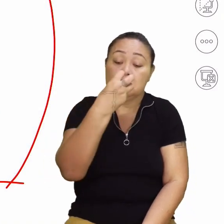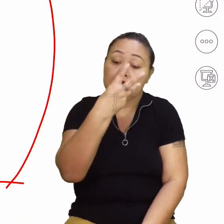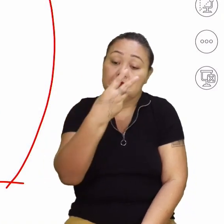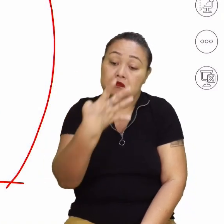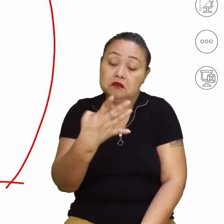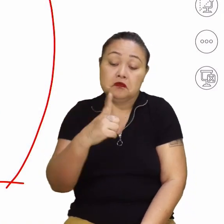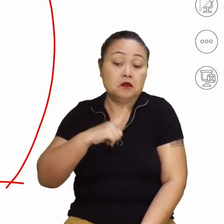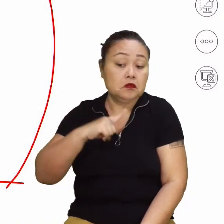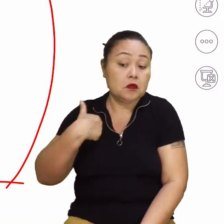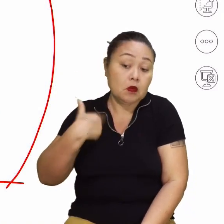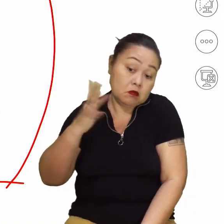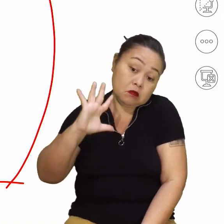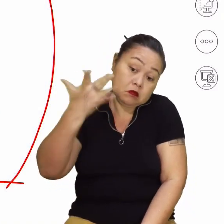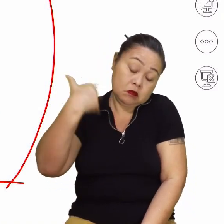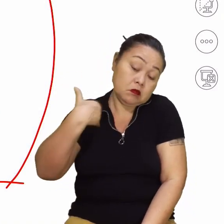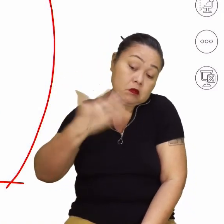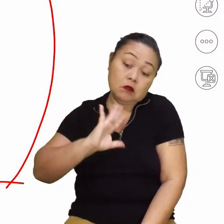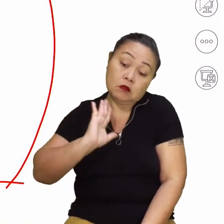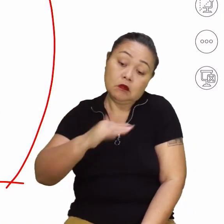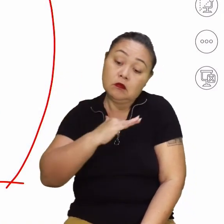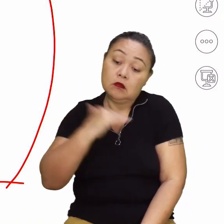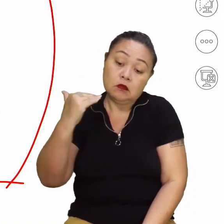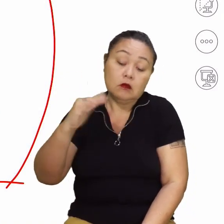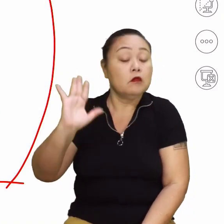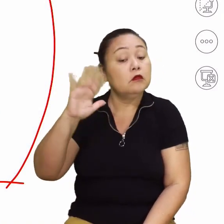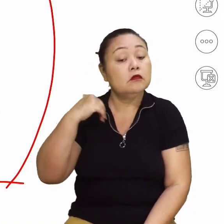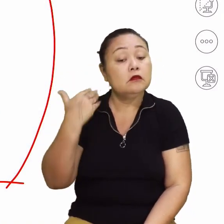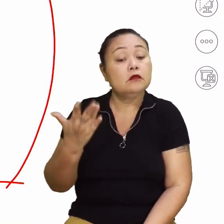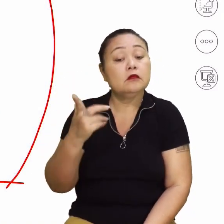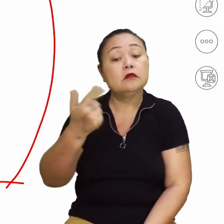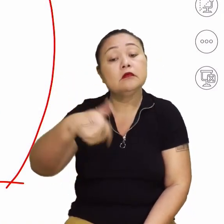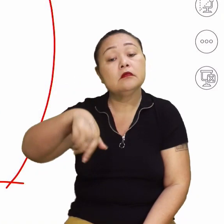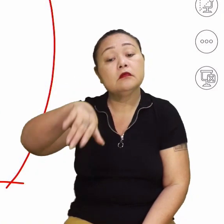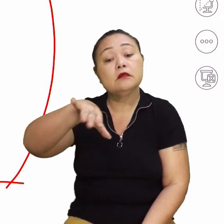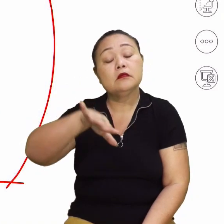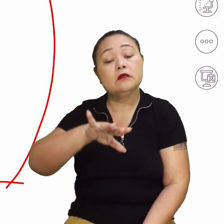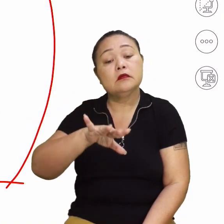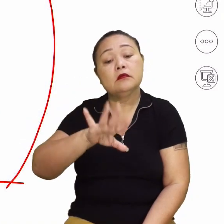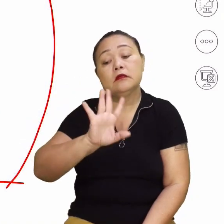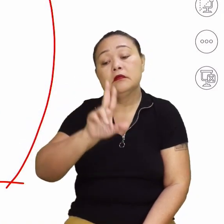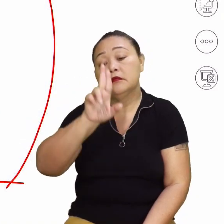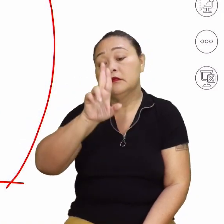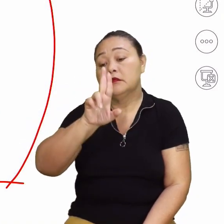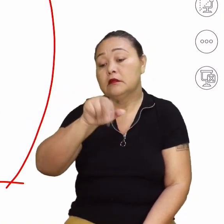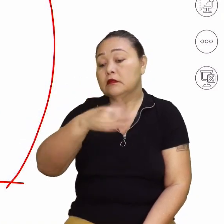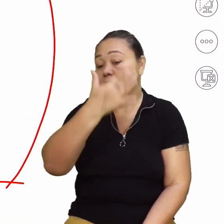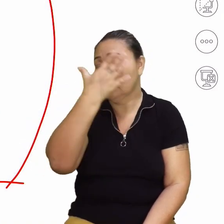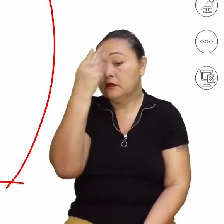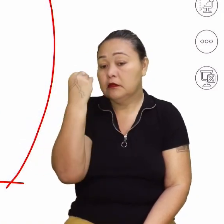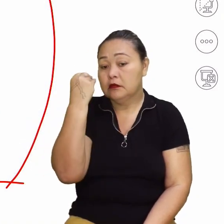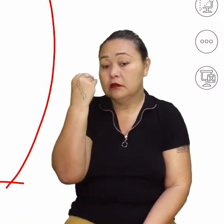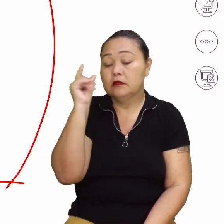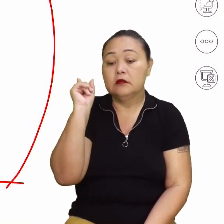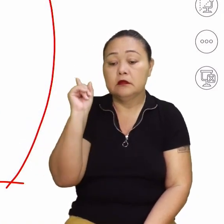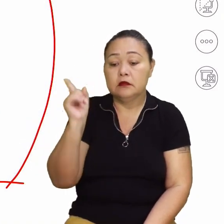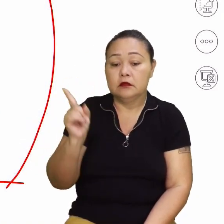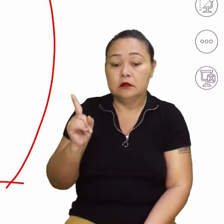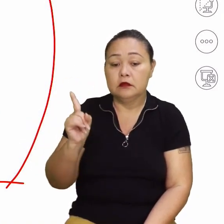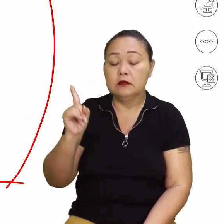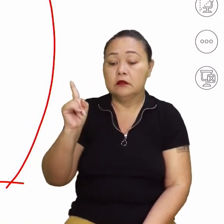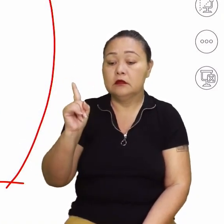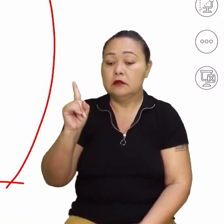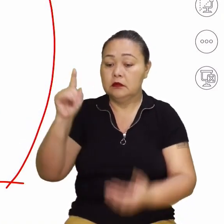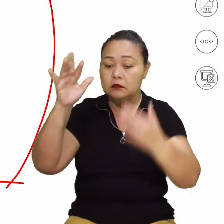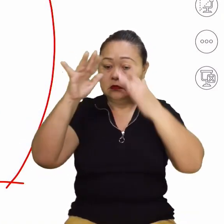repente pode até não estar mais aqui no entanto eu quero que vocês nunca esqueçam de que esse tipo de